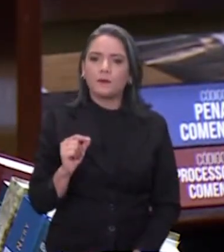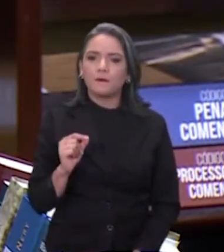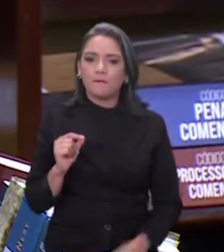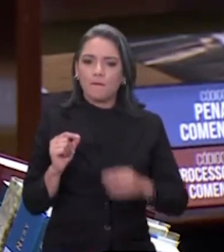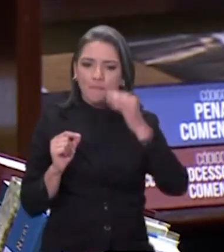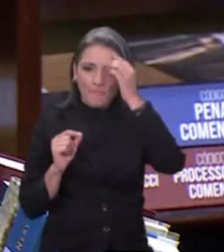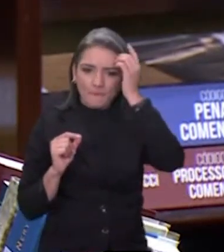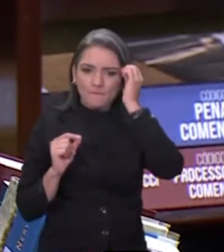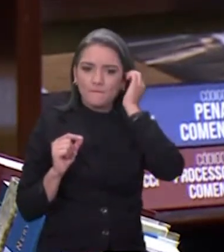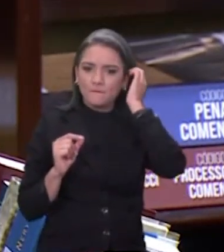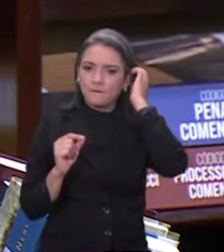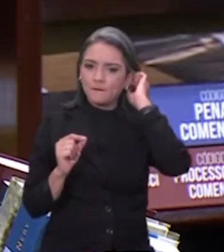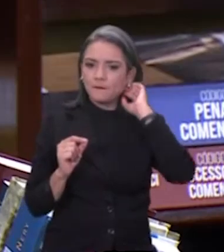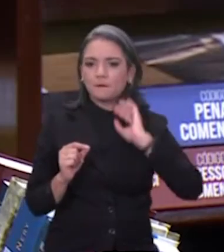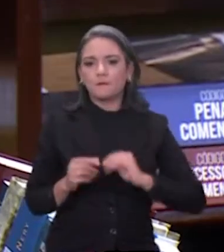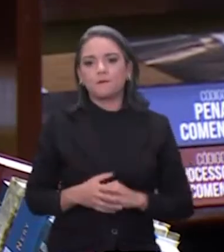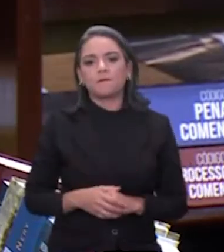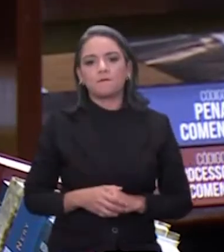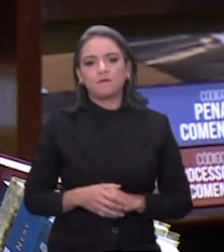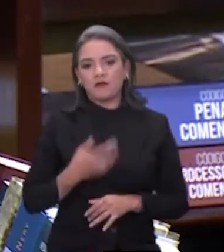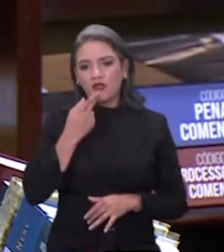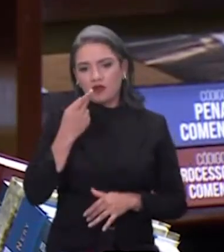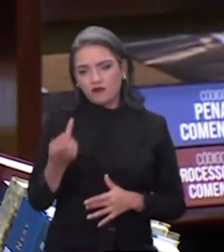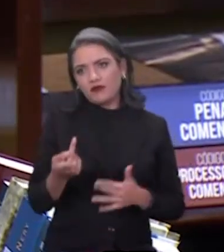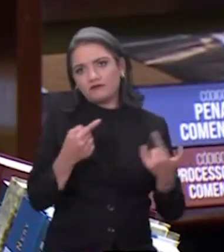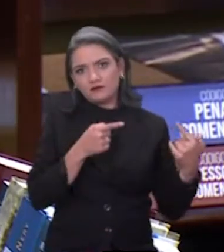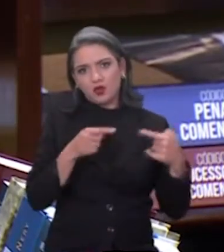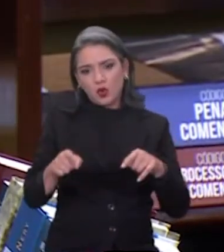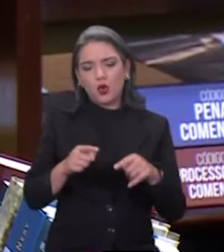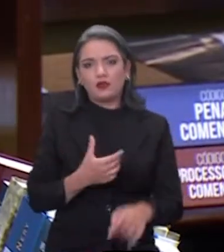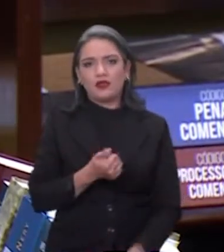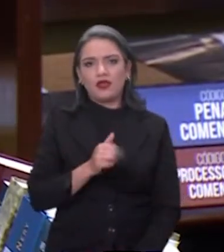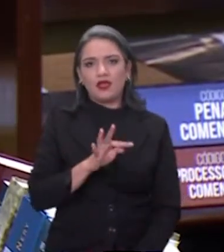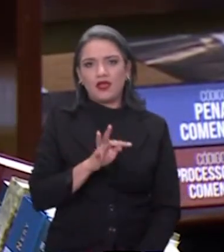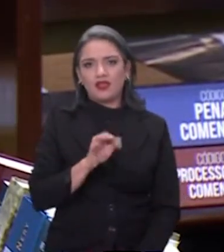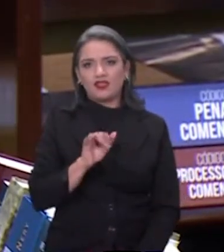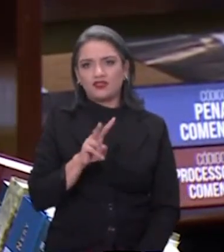o denominado ativismo judicial.